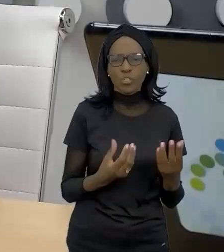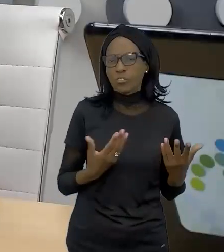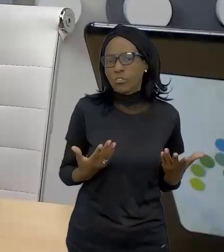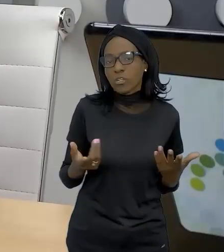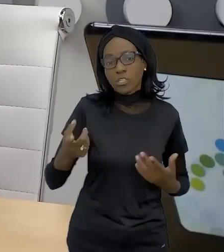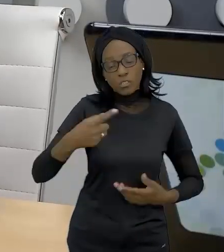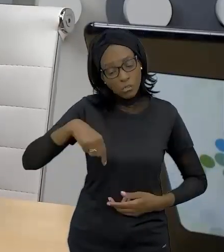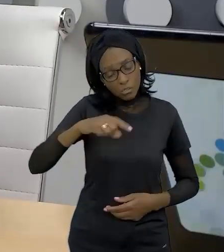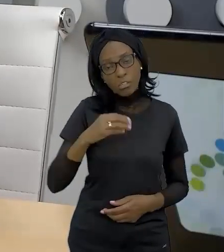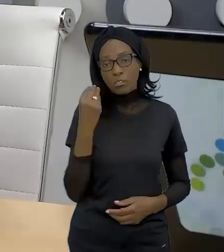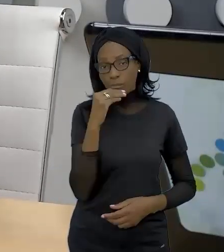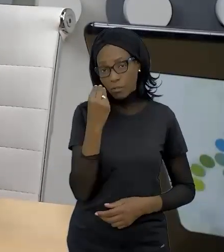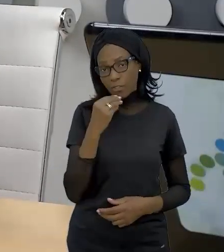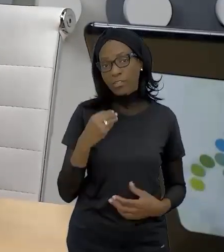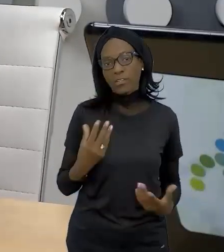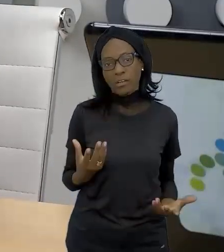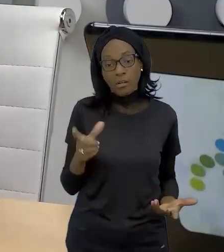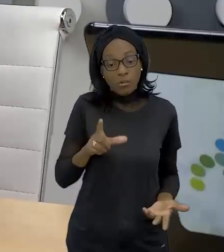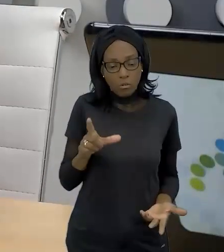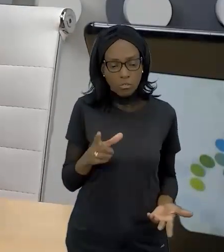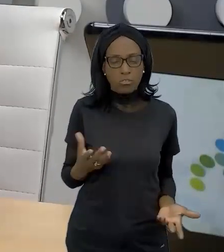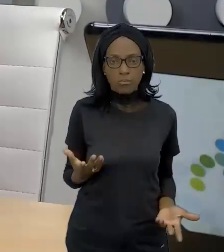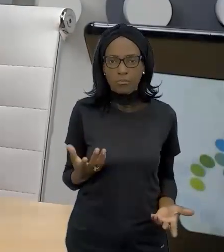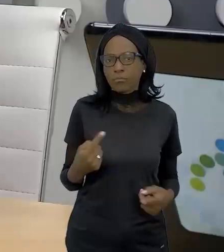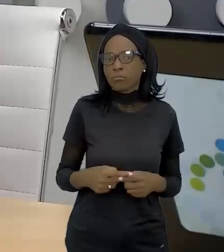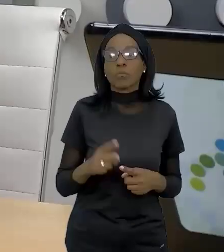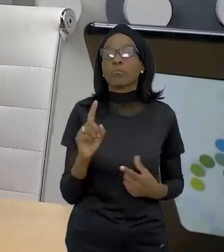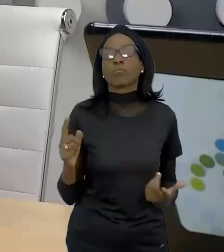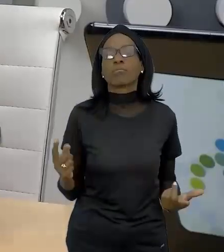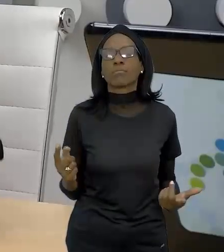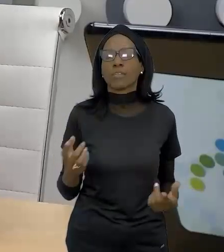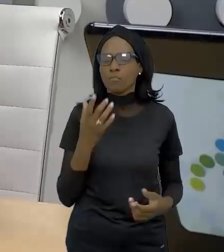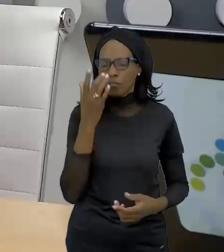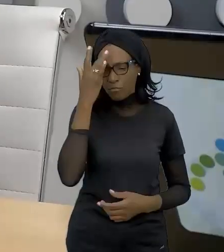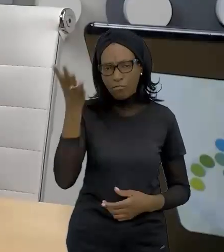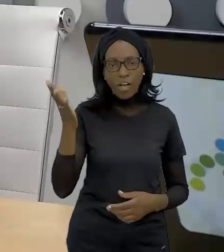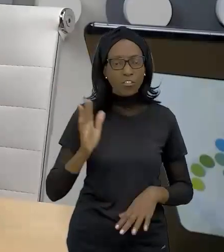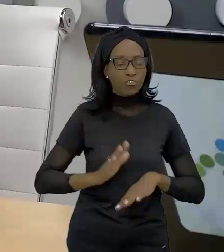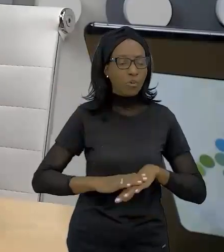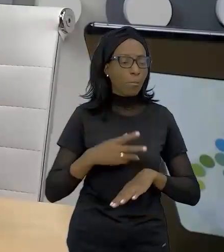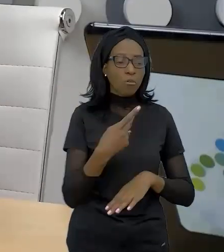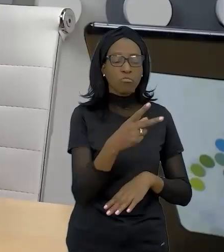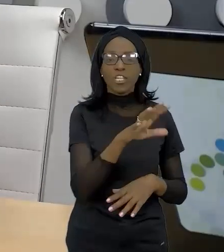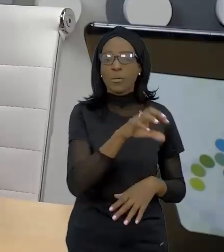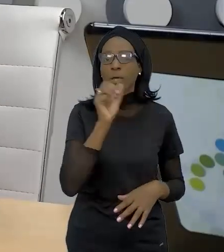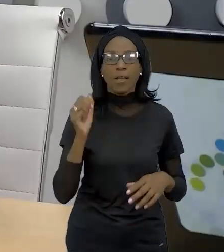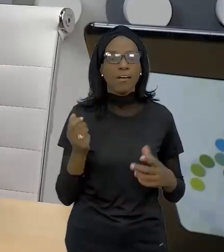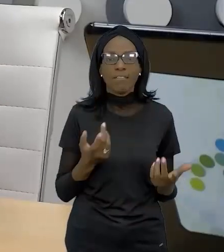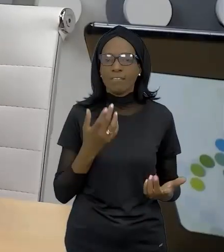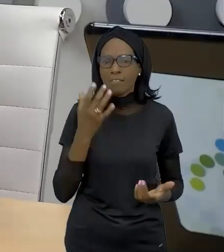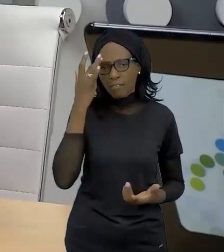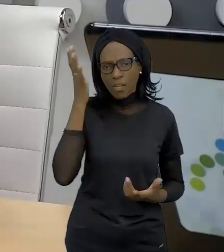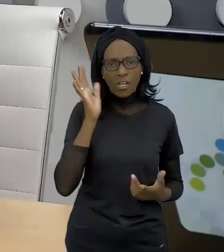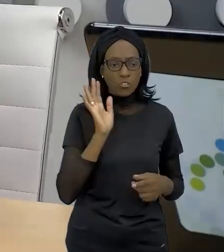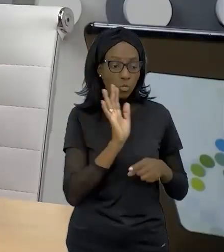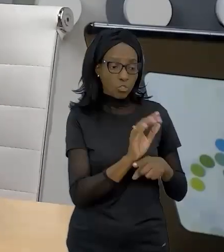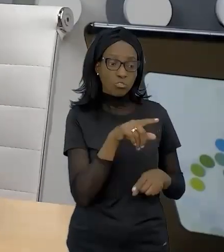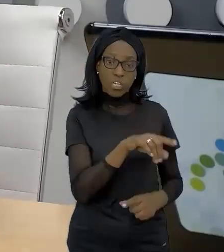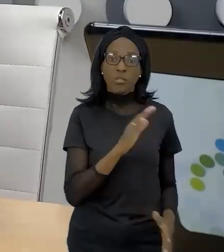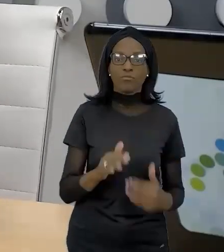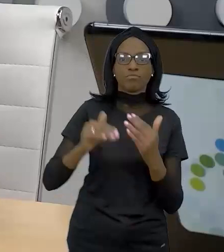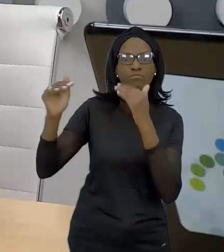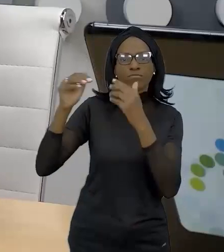gente pode explorar, por que não? Né? Tá ali na face, na mão, então, né? Ele auxilia no desenvolvimento da